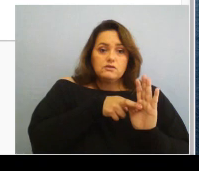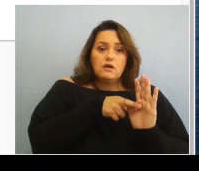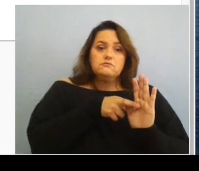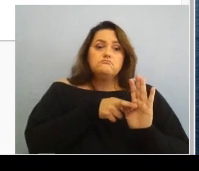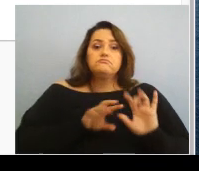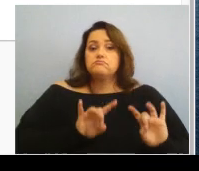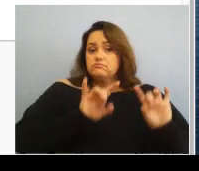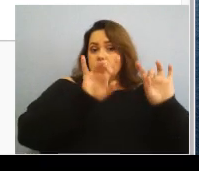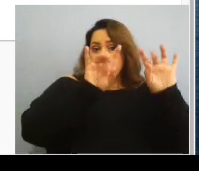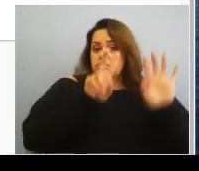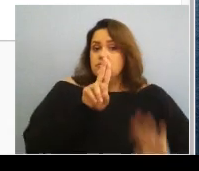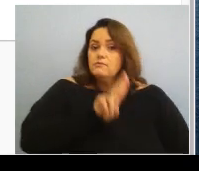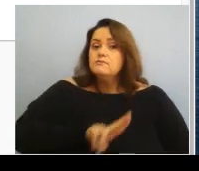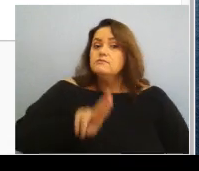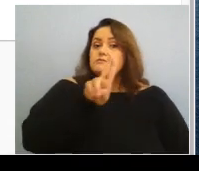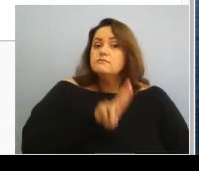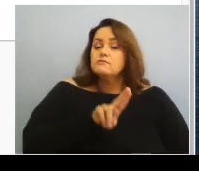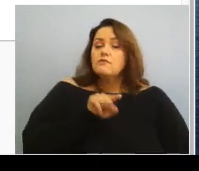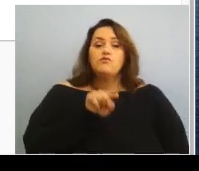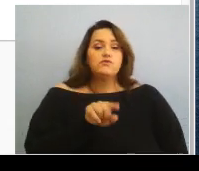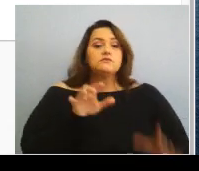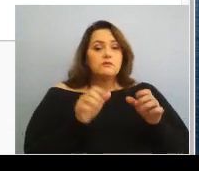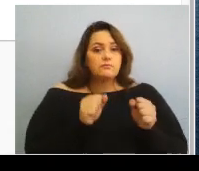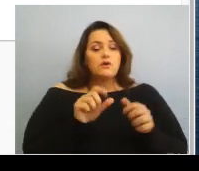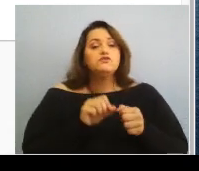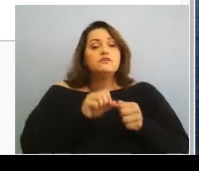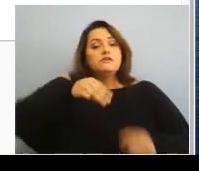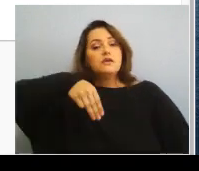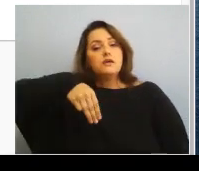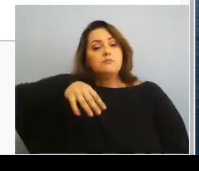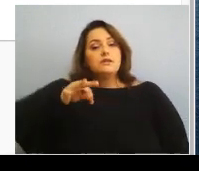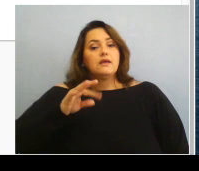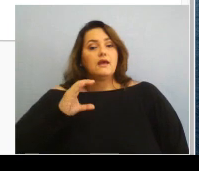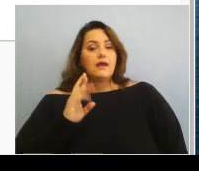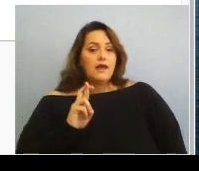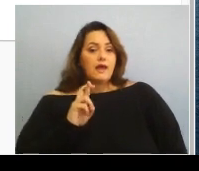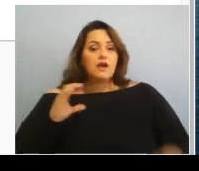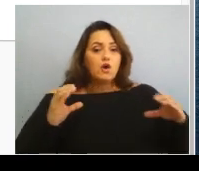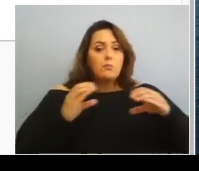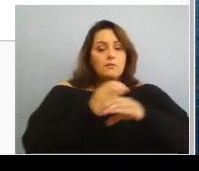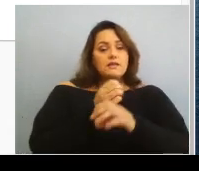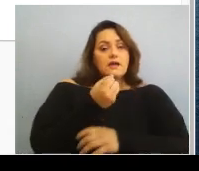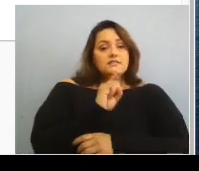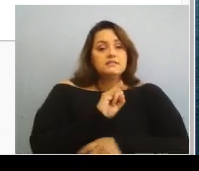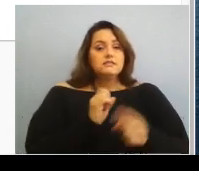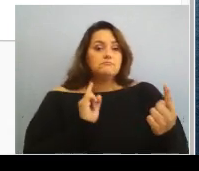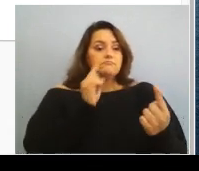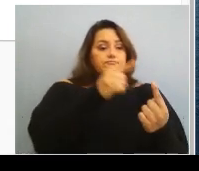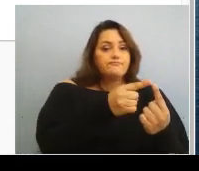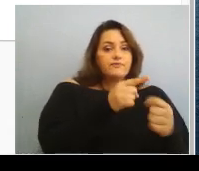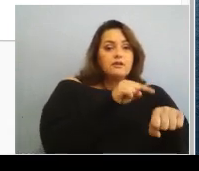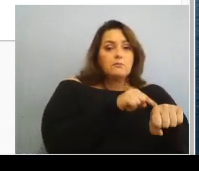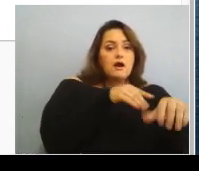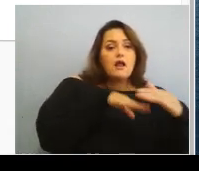MTR provisório e utilizar. Você pode fazer um MTR complementar se for um armazenador temporário. Você